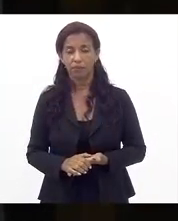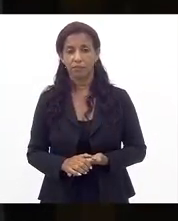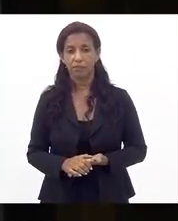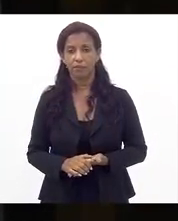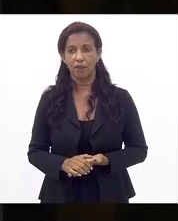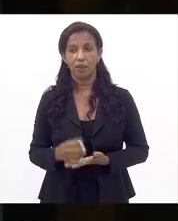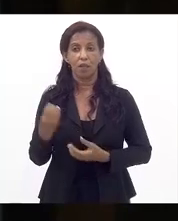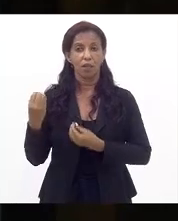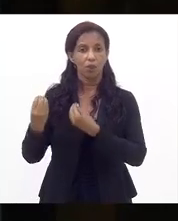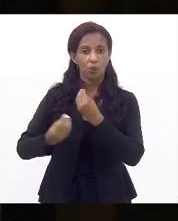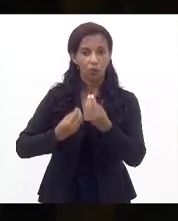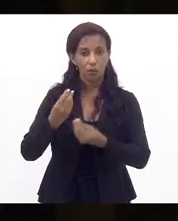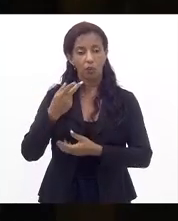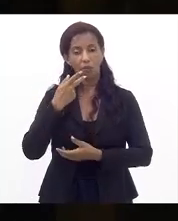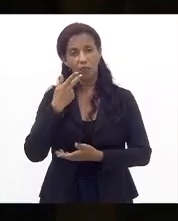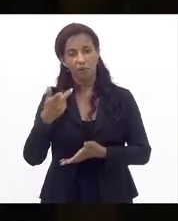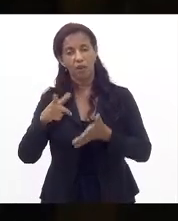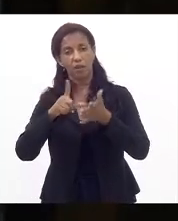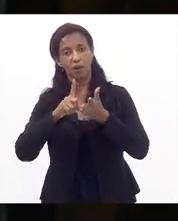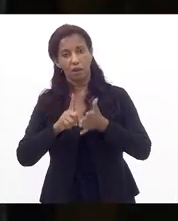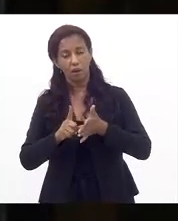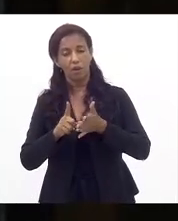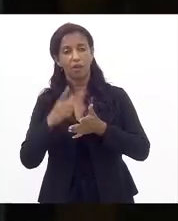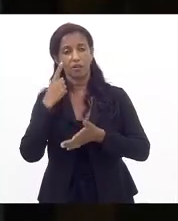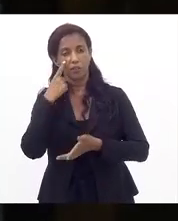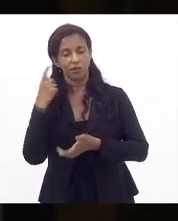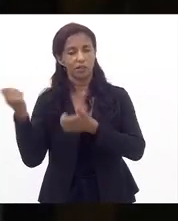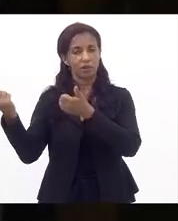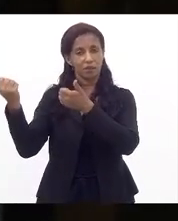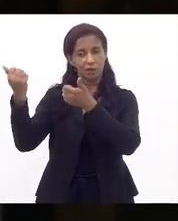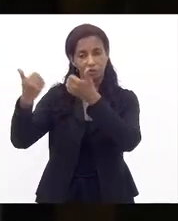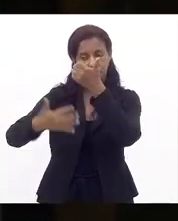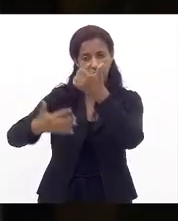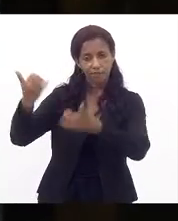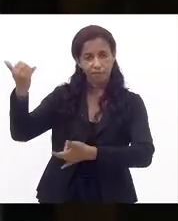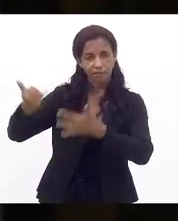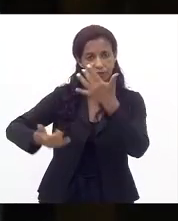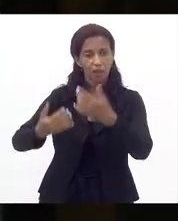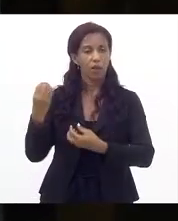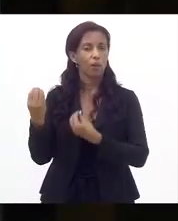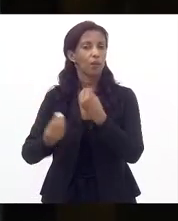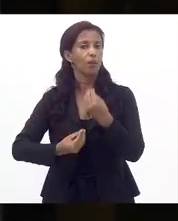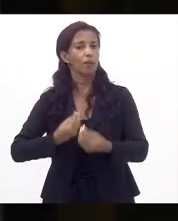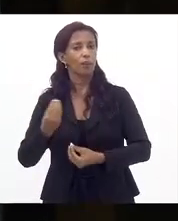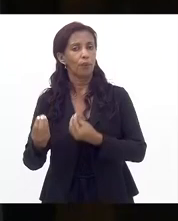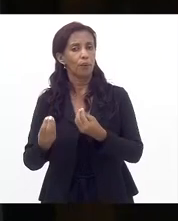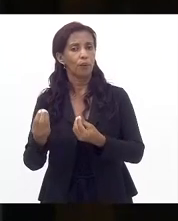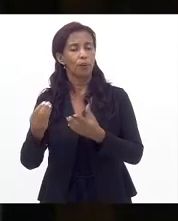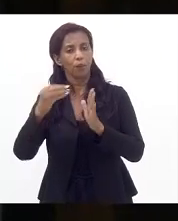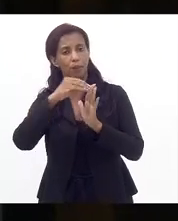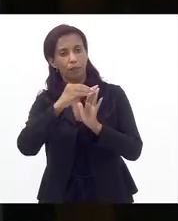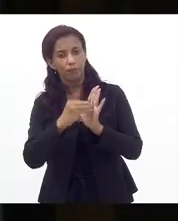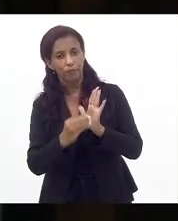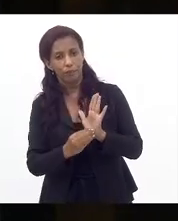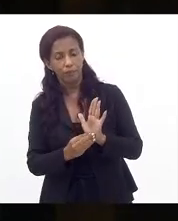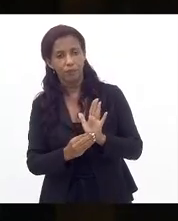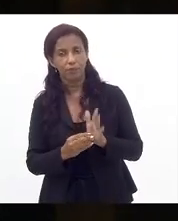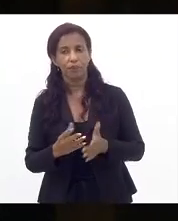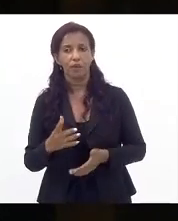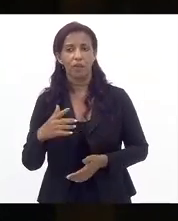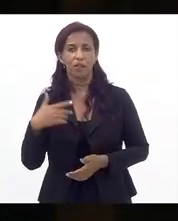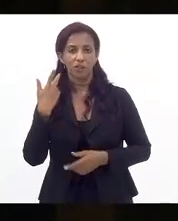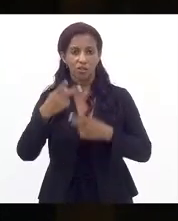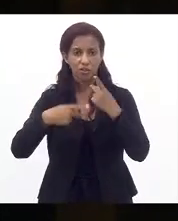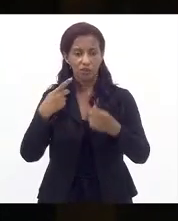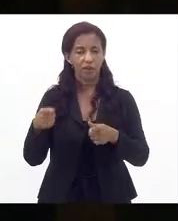Rigor como eu falei aqui antes a gente está tentando mitigar os riscos como é que a gente pode compor aqui a